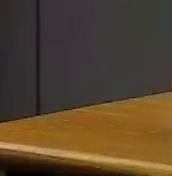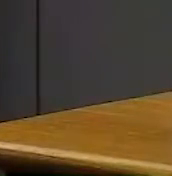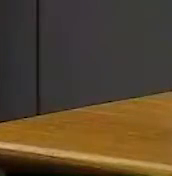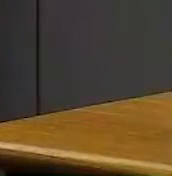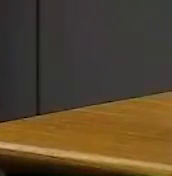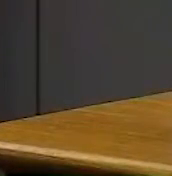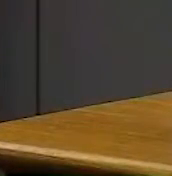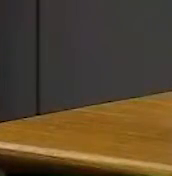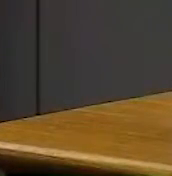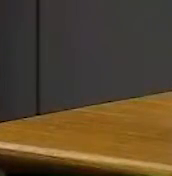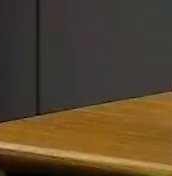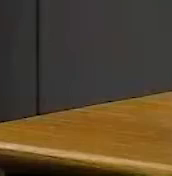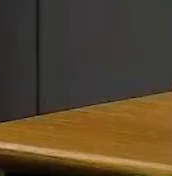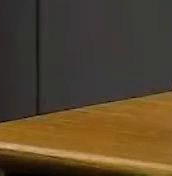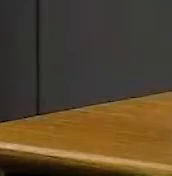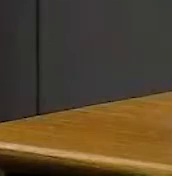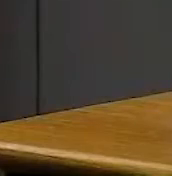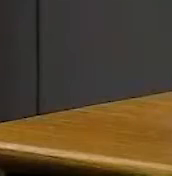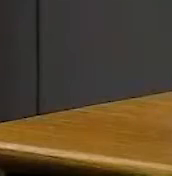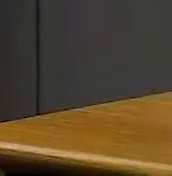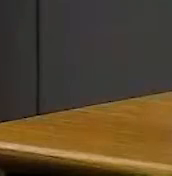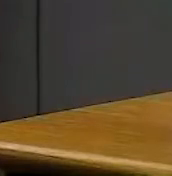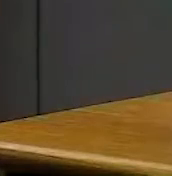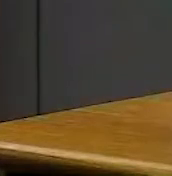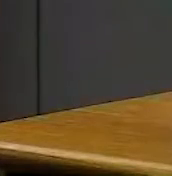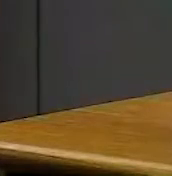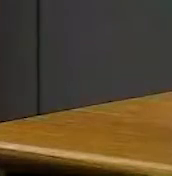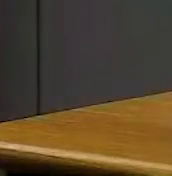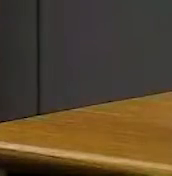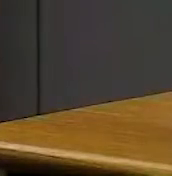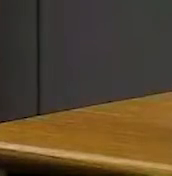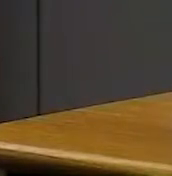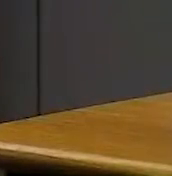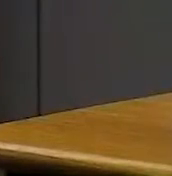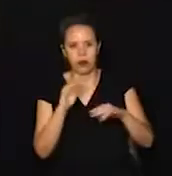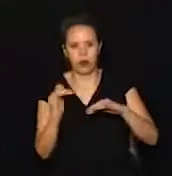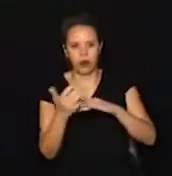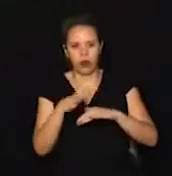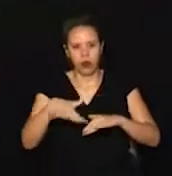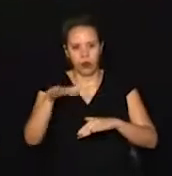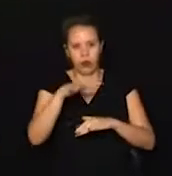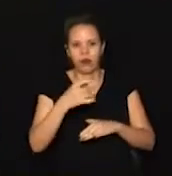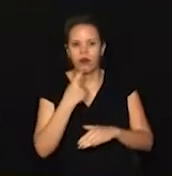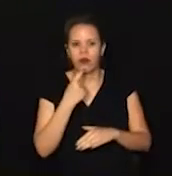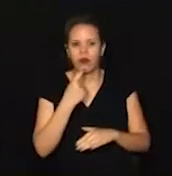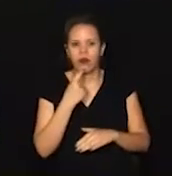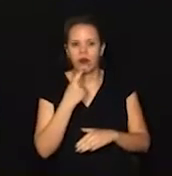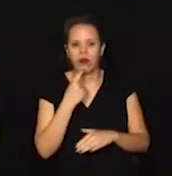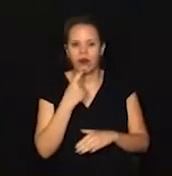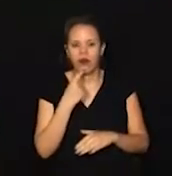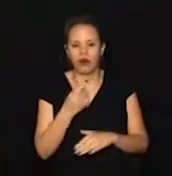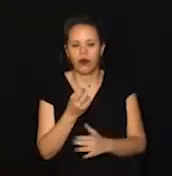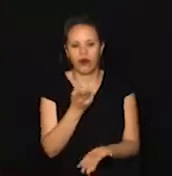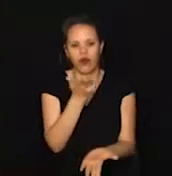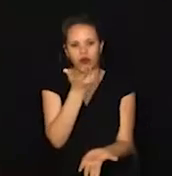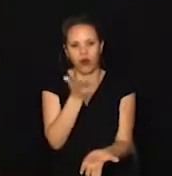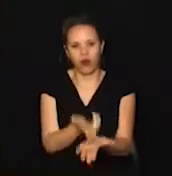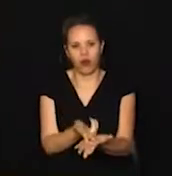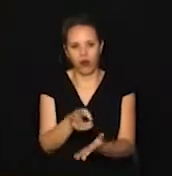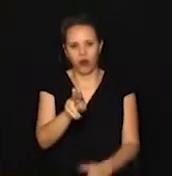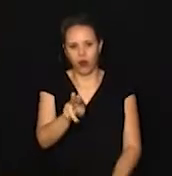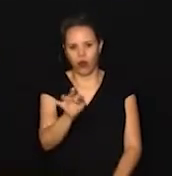está menor do que 60% que nos acompanhou durante um longo tempo. A ocupação de leitos de UTI